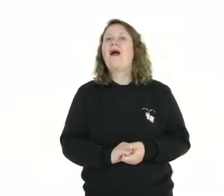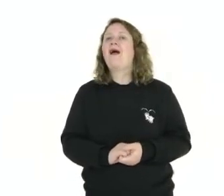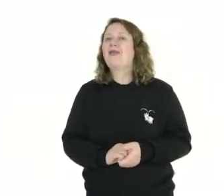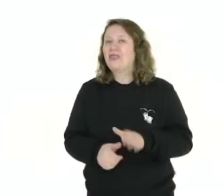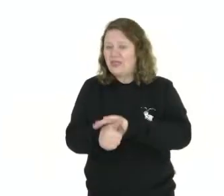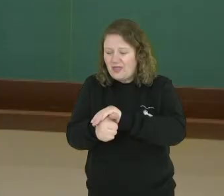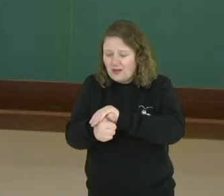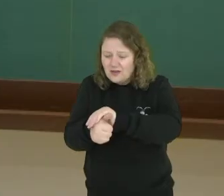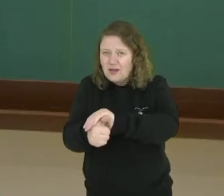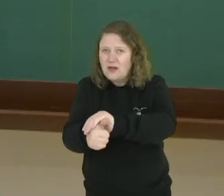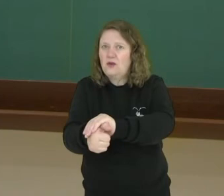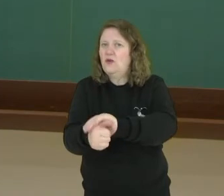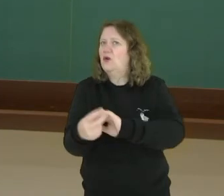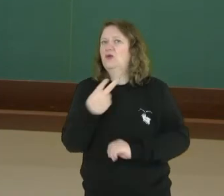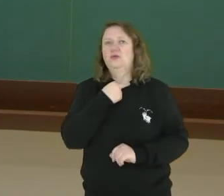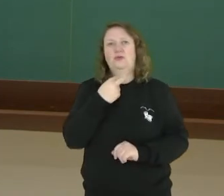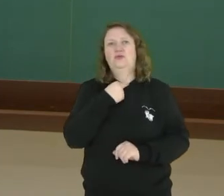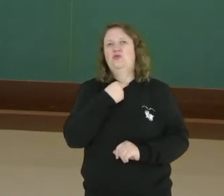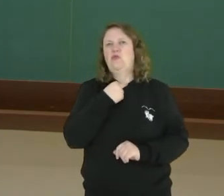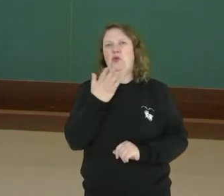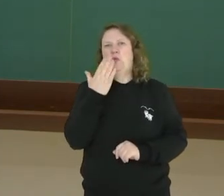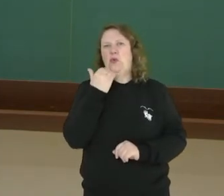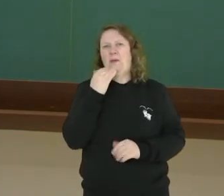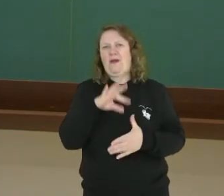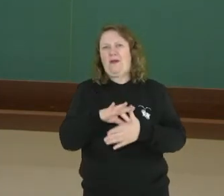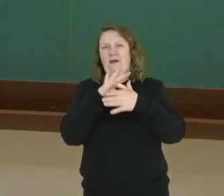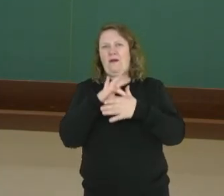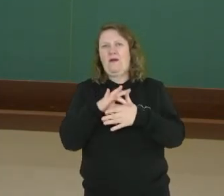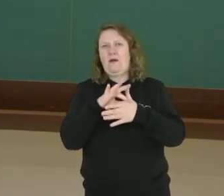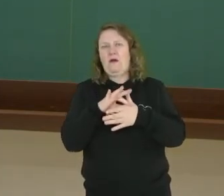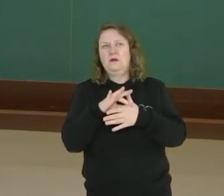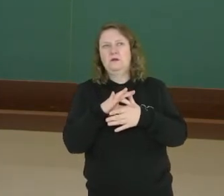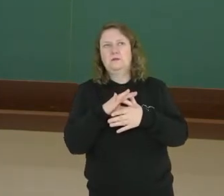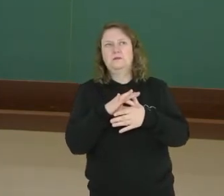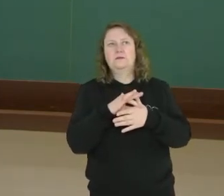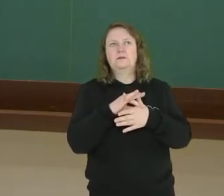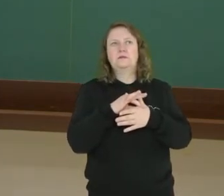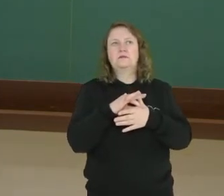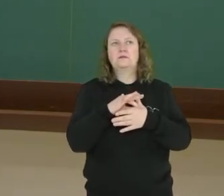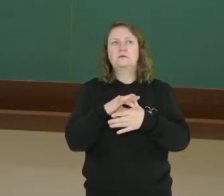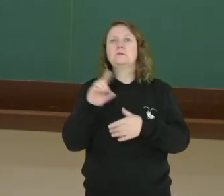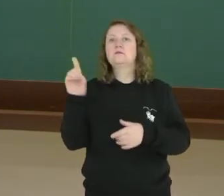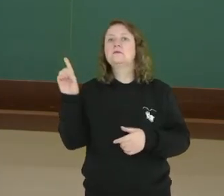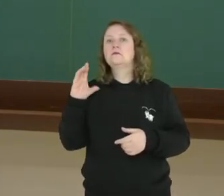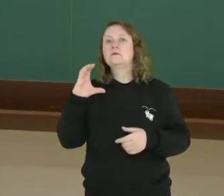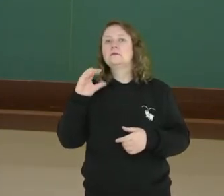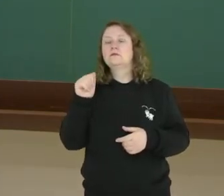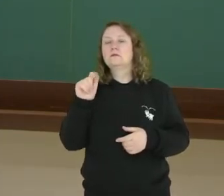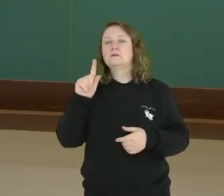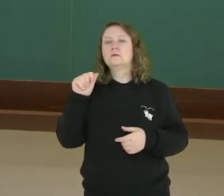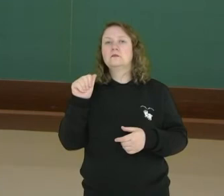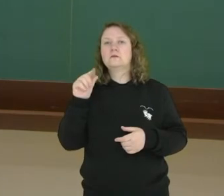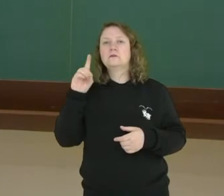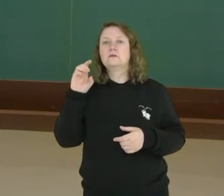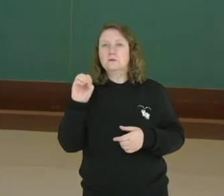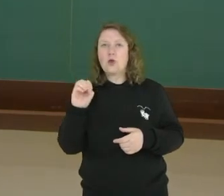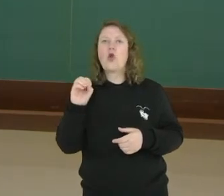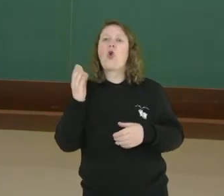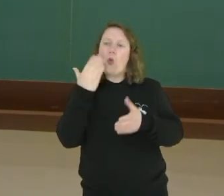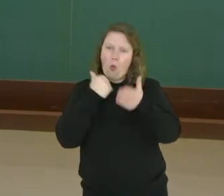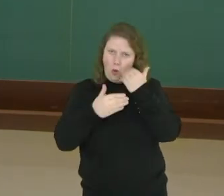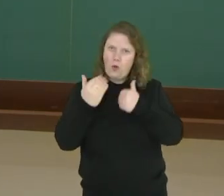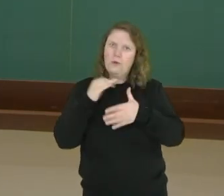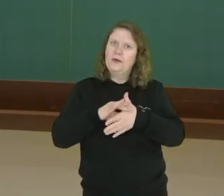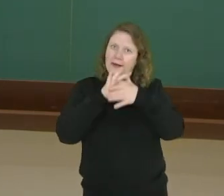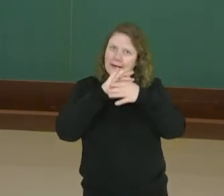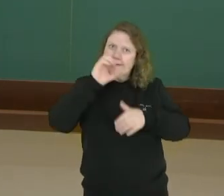são carnívoros. Carnívoros são onívoras, quer dizer que come tudo. E o cágado é carnívoro, focado ali